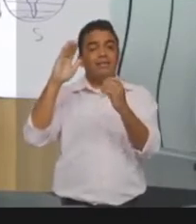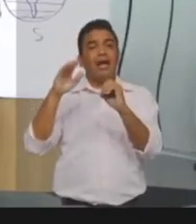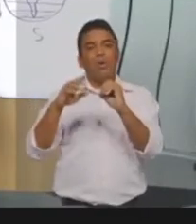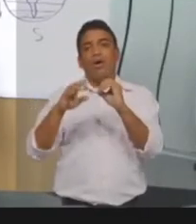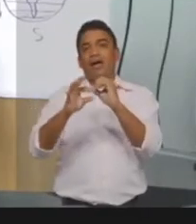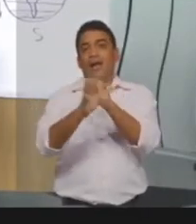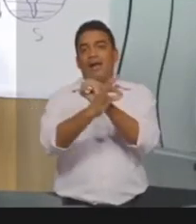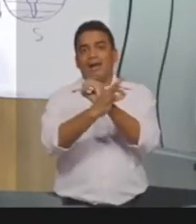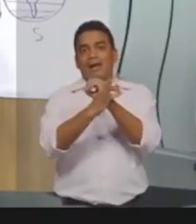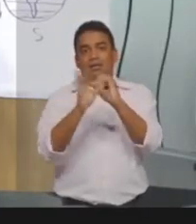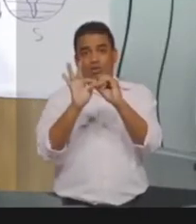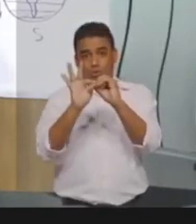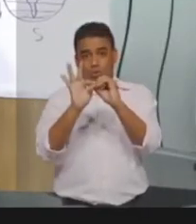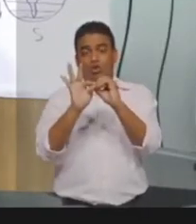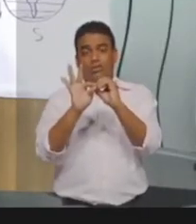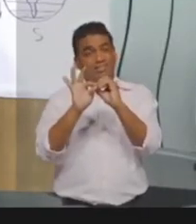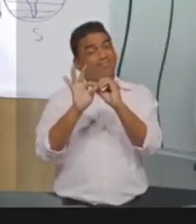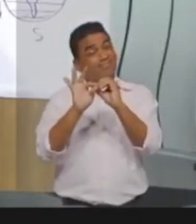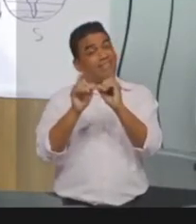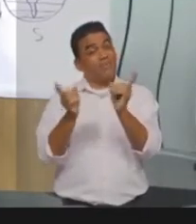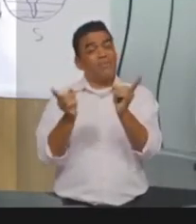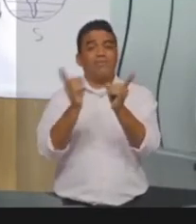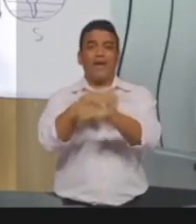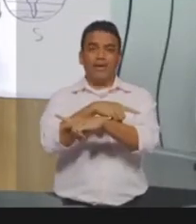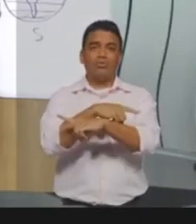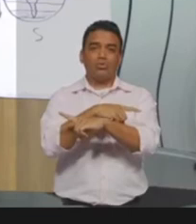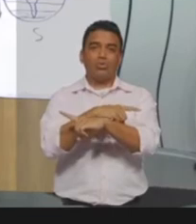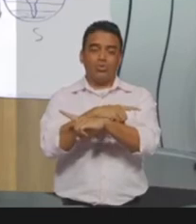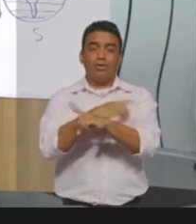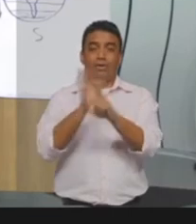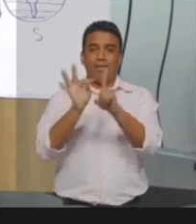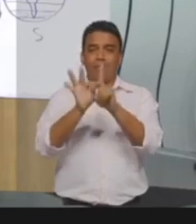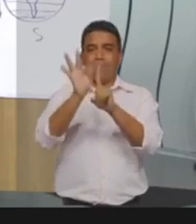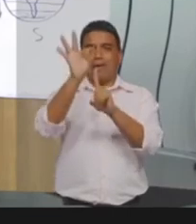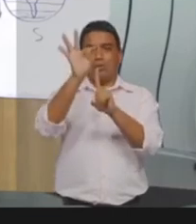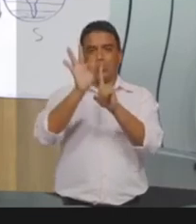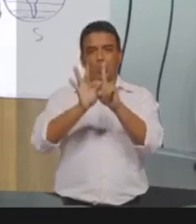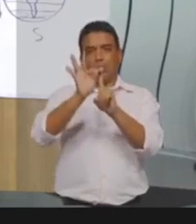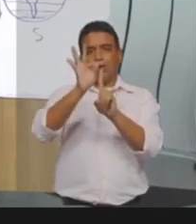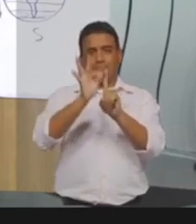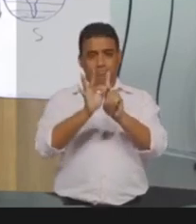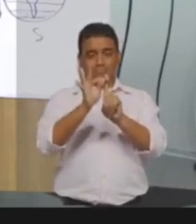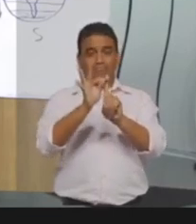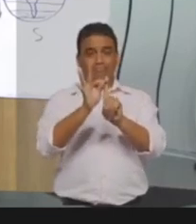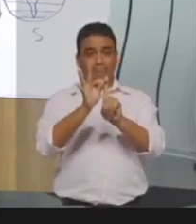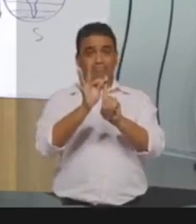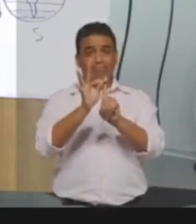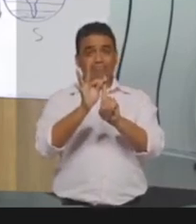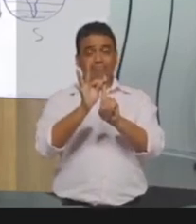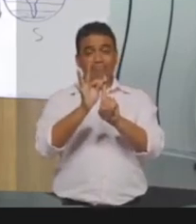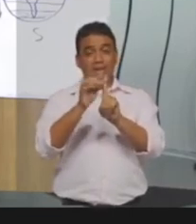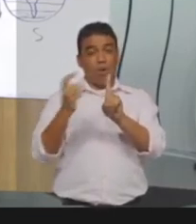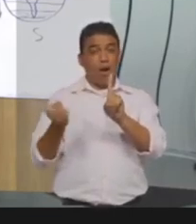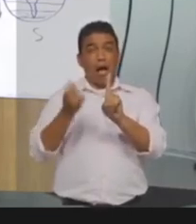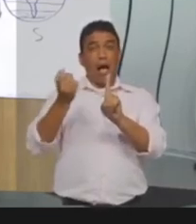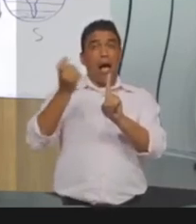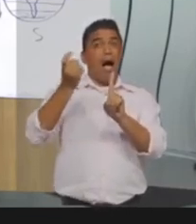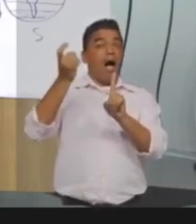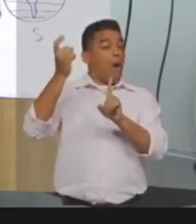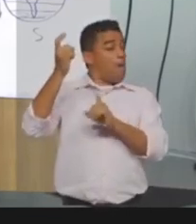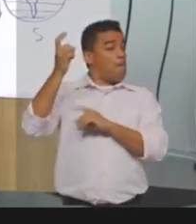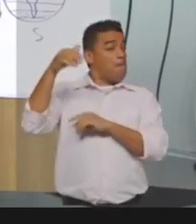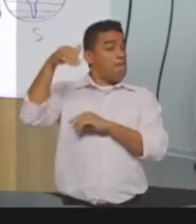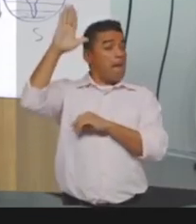a altitude também ela é inversa à temperatura. Na altitude também, quanto mais alto,